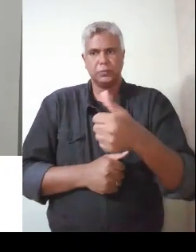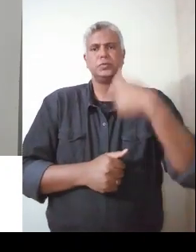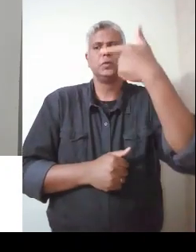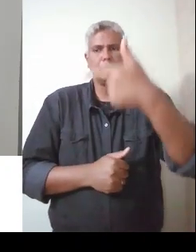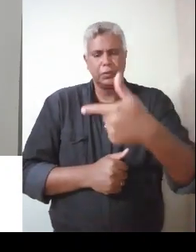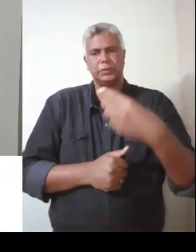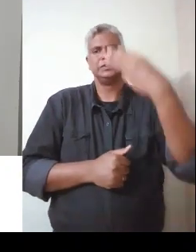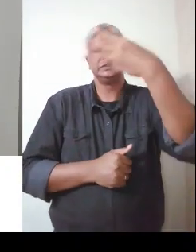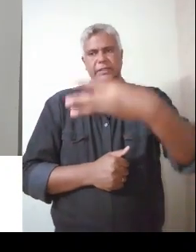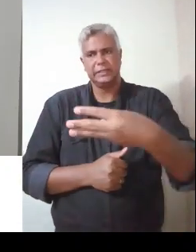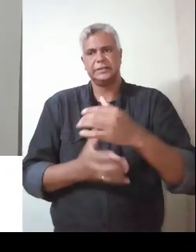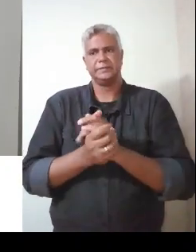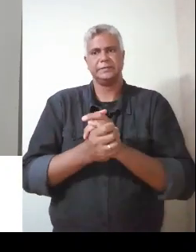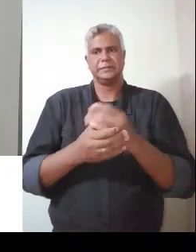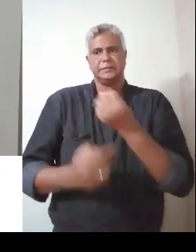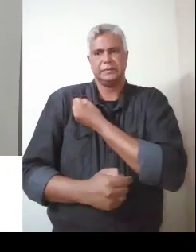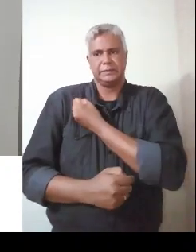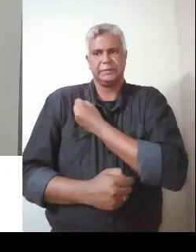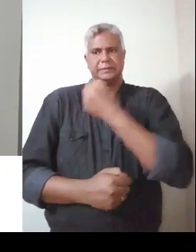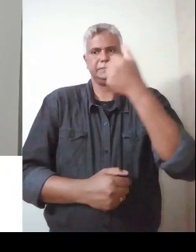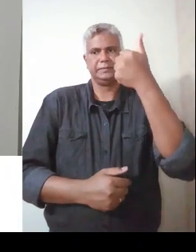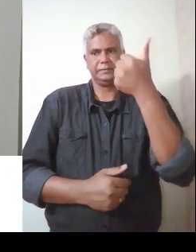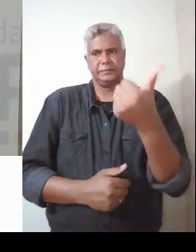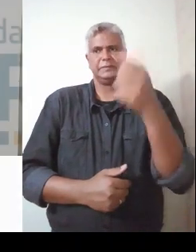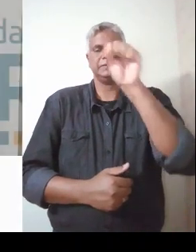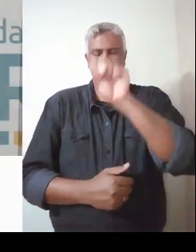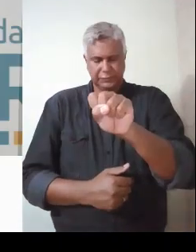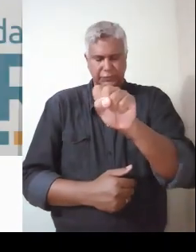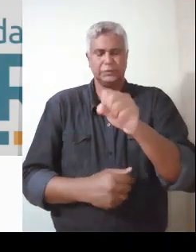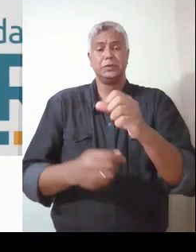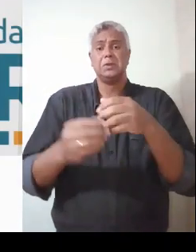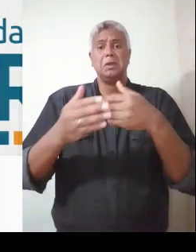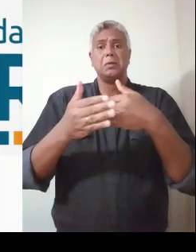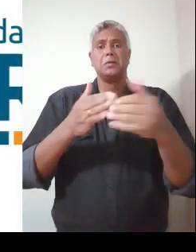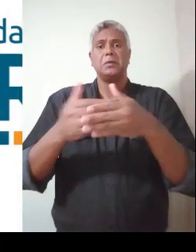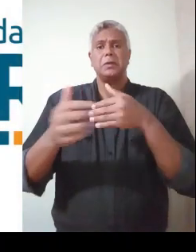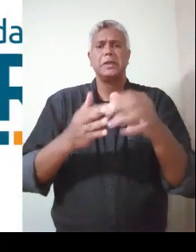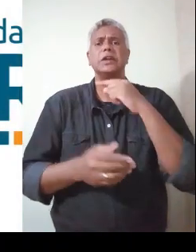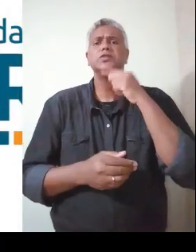18. Qualquer dúvida, procurem seus mediadores e estudem.